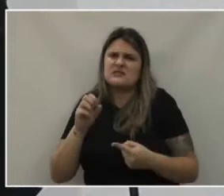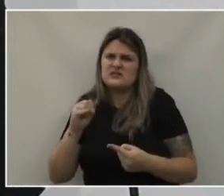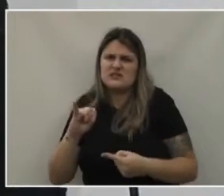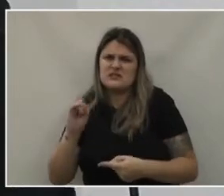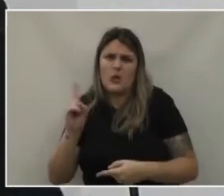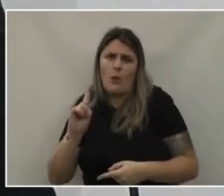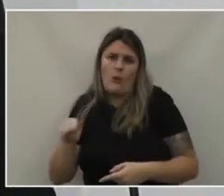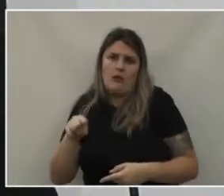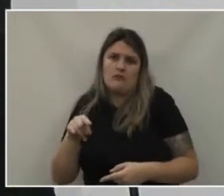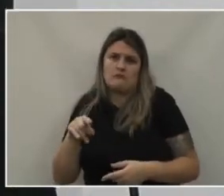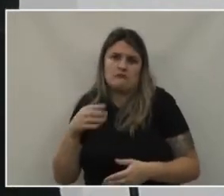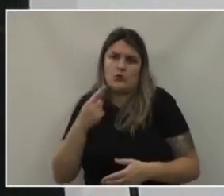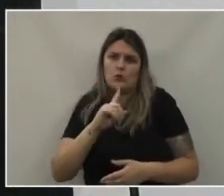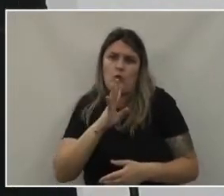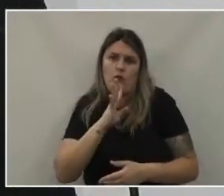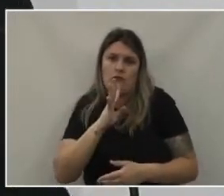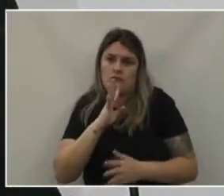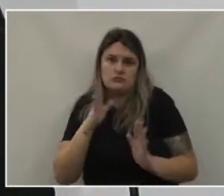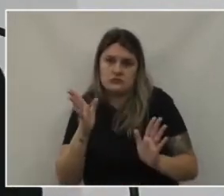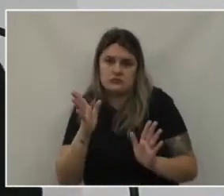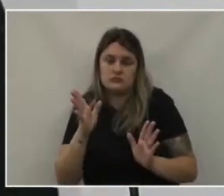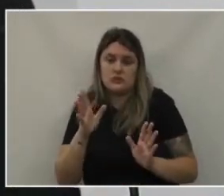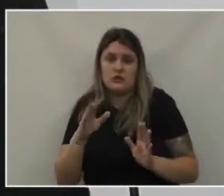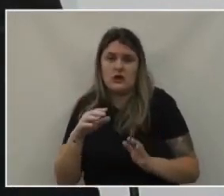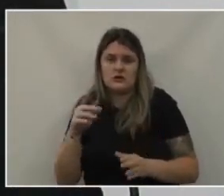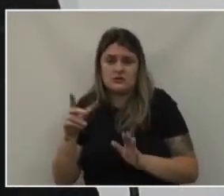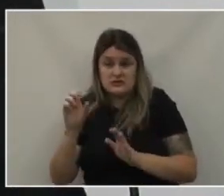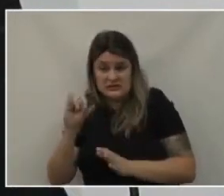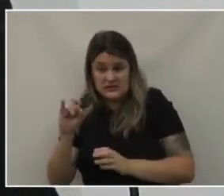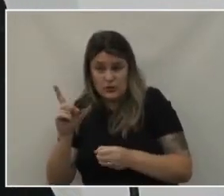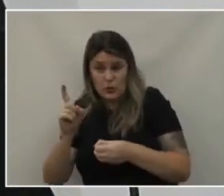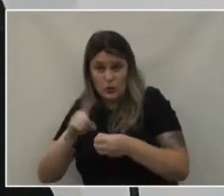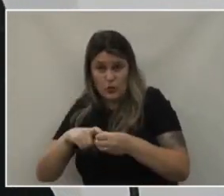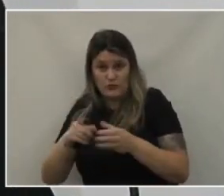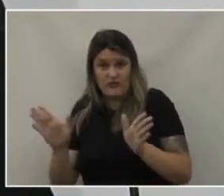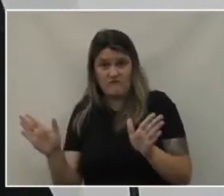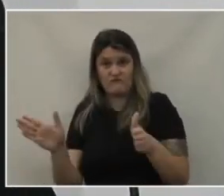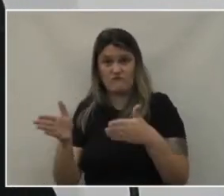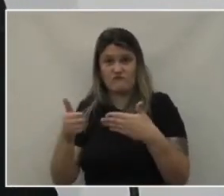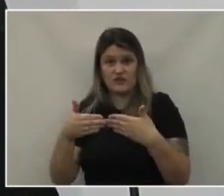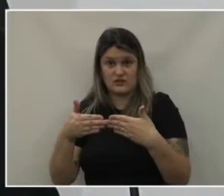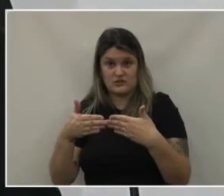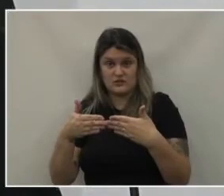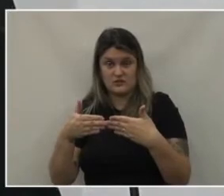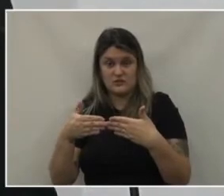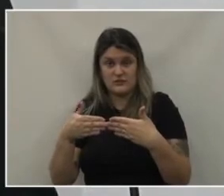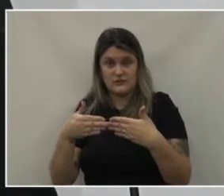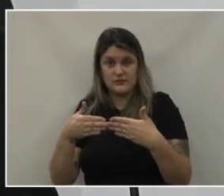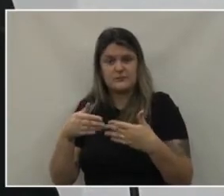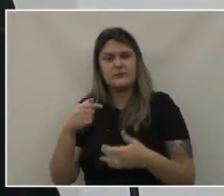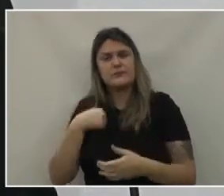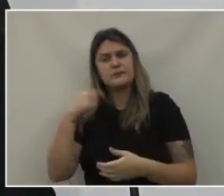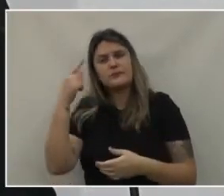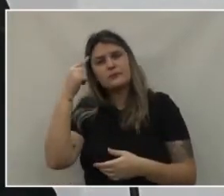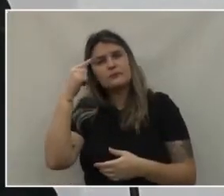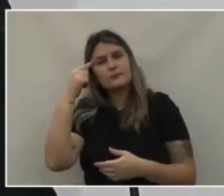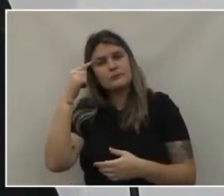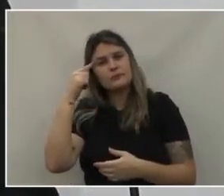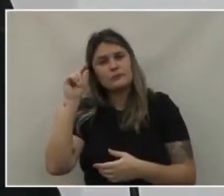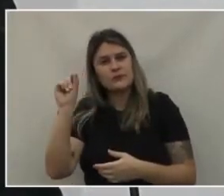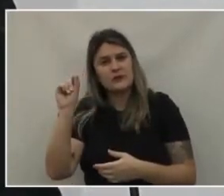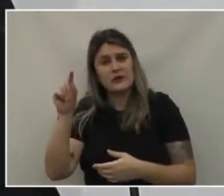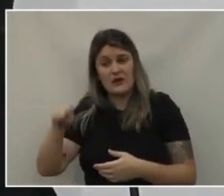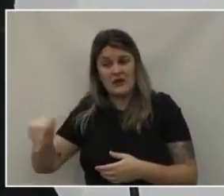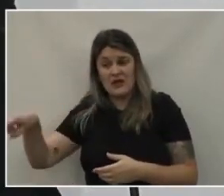seja, vamos dizer que os próprios donos vão fechar depois que virar uma rua. Eu penso que